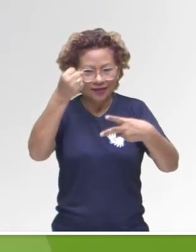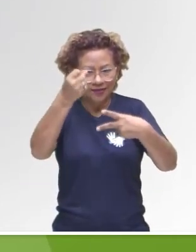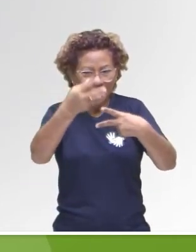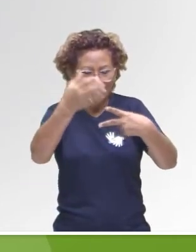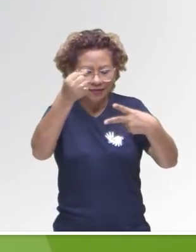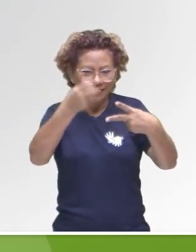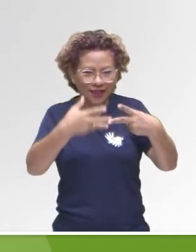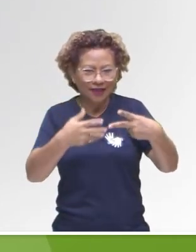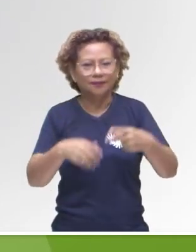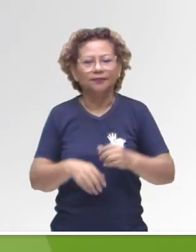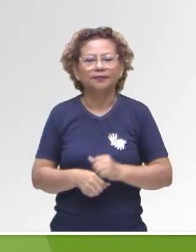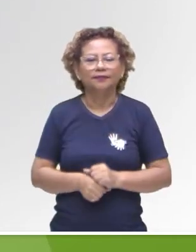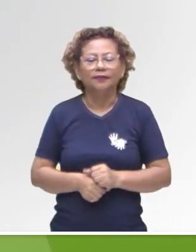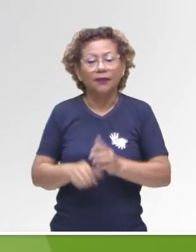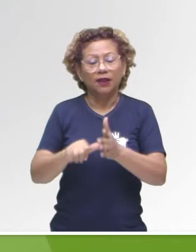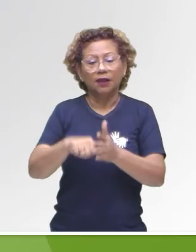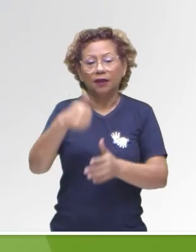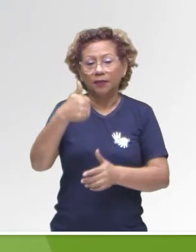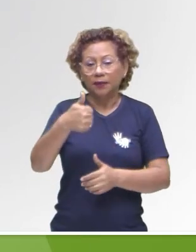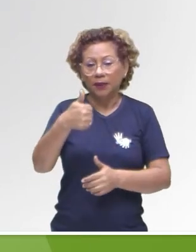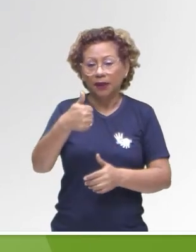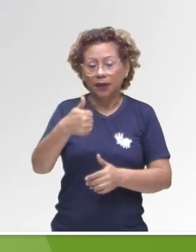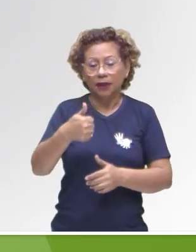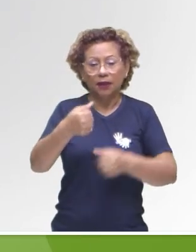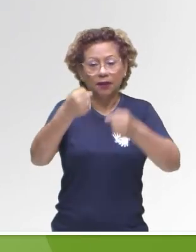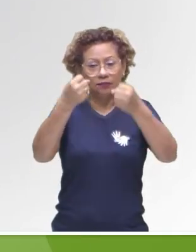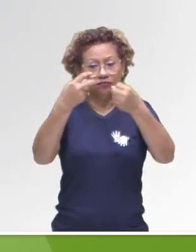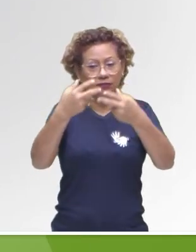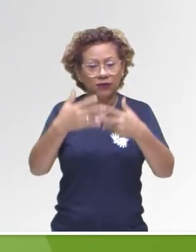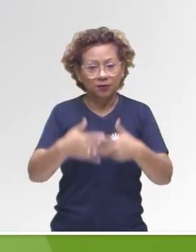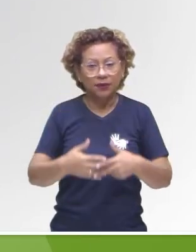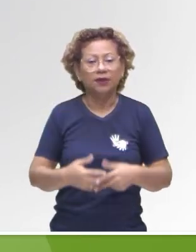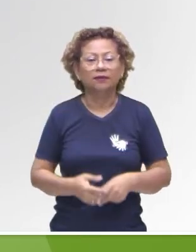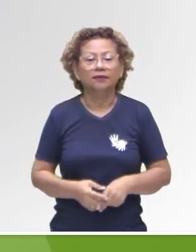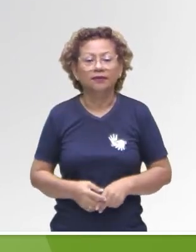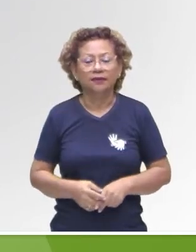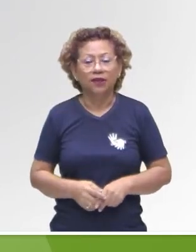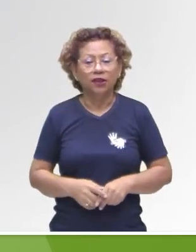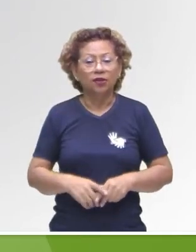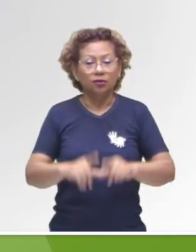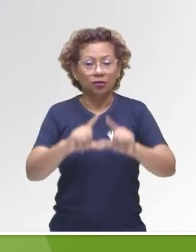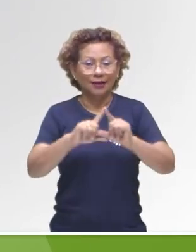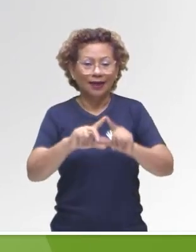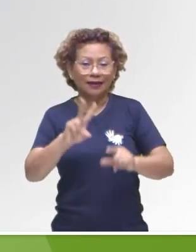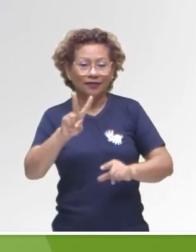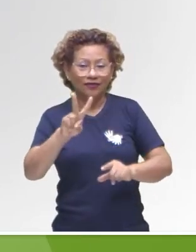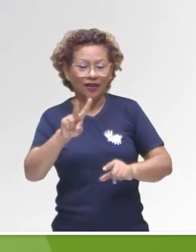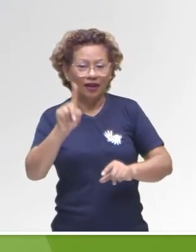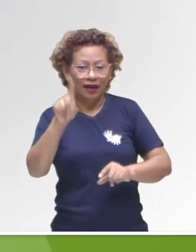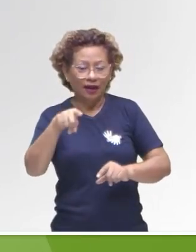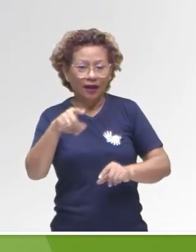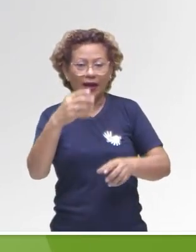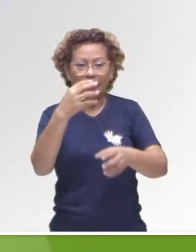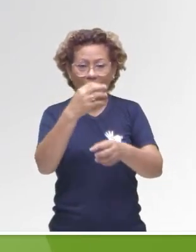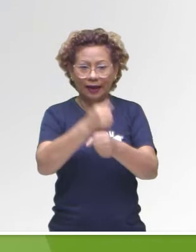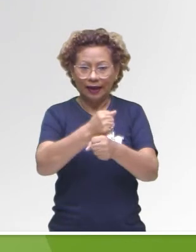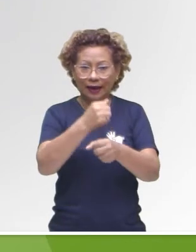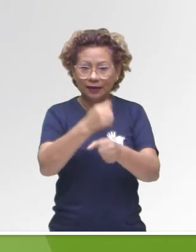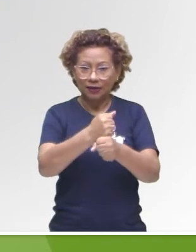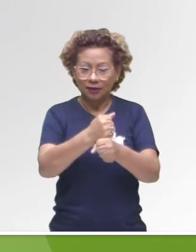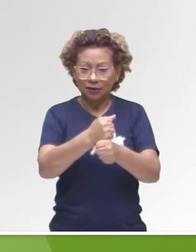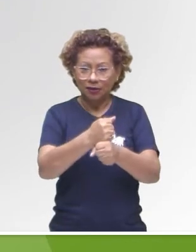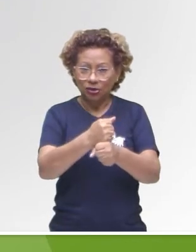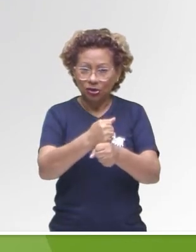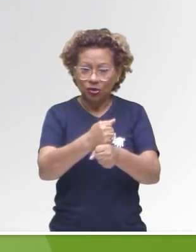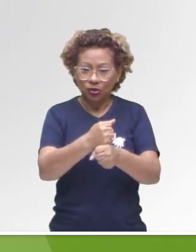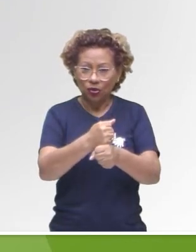A primeira propriedade que diz que o ΔV é a soma, né, o ΔV total, é